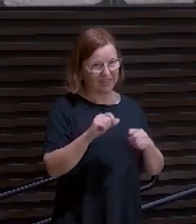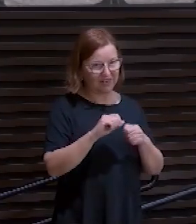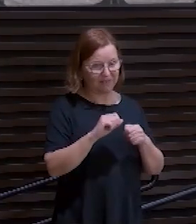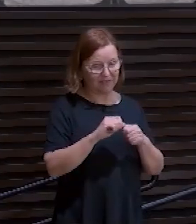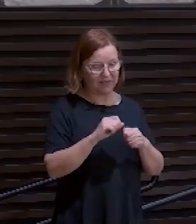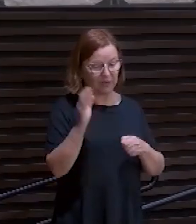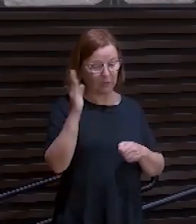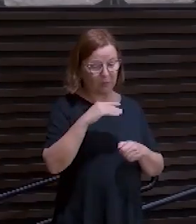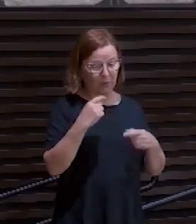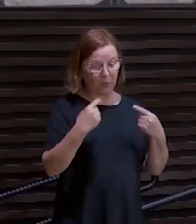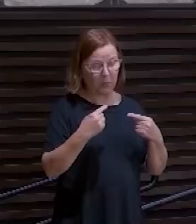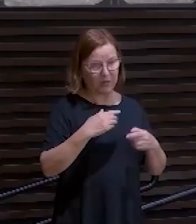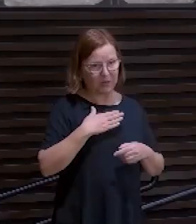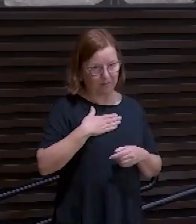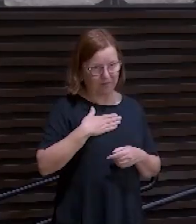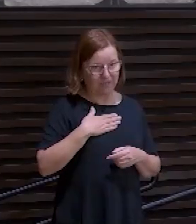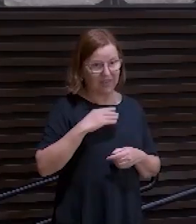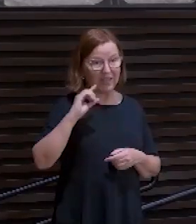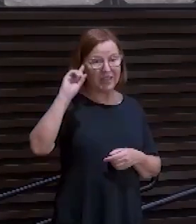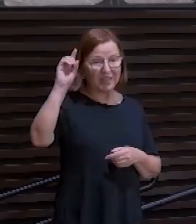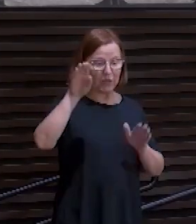o bem. E olha o que aconteceu.